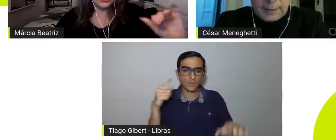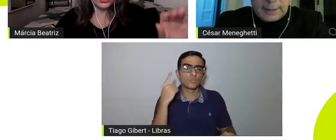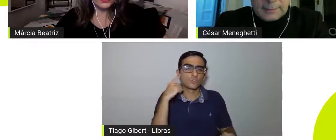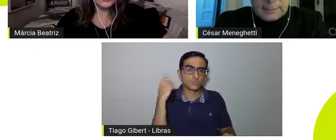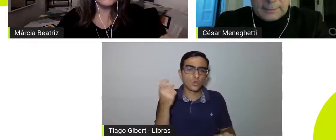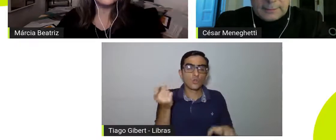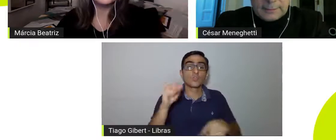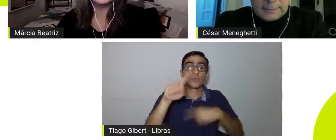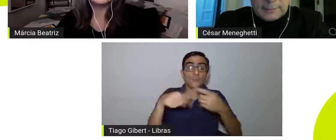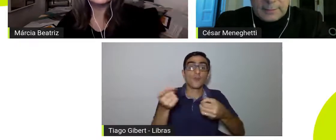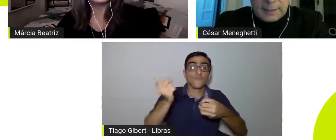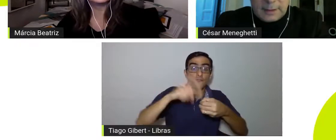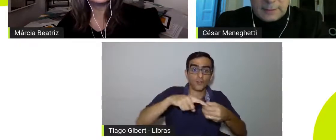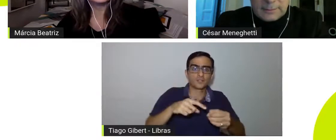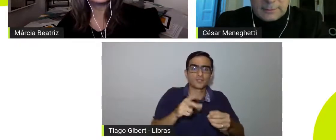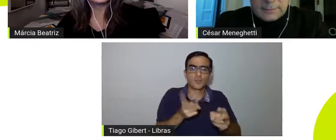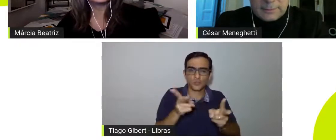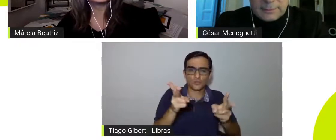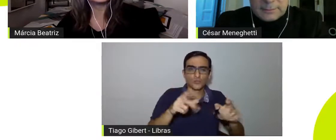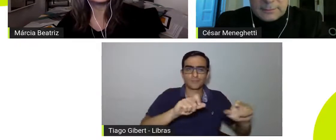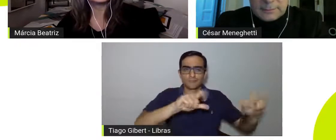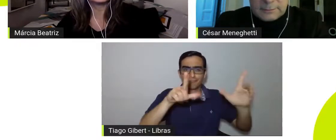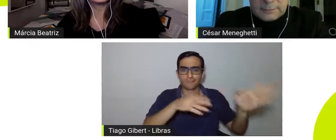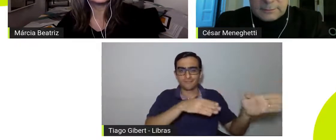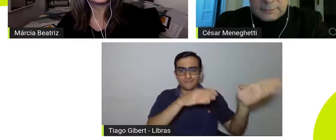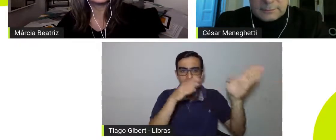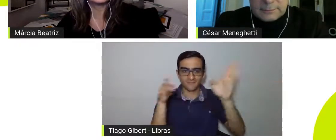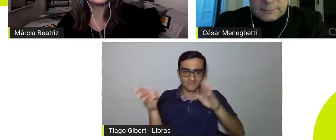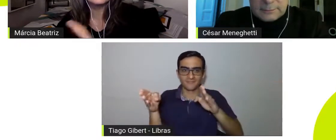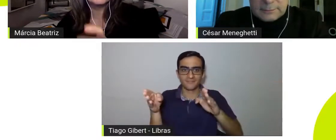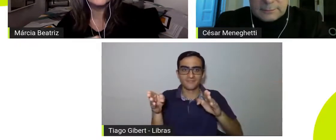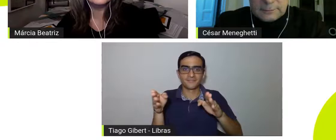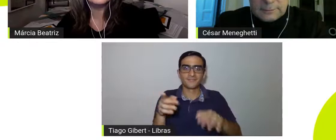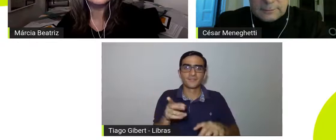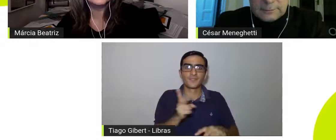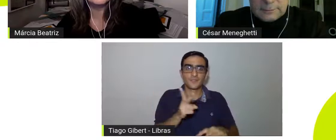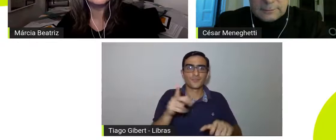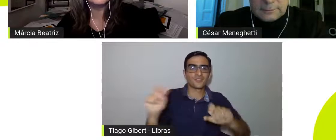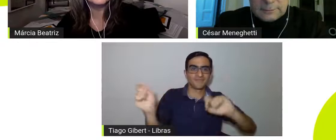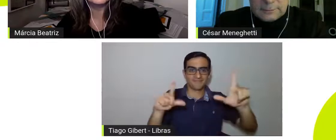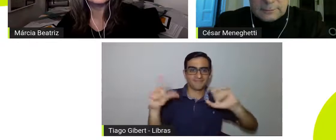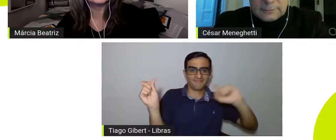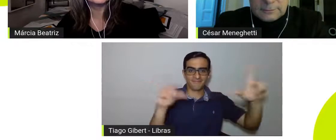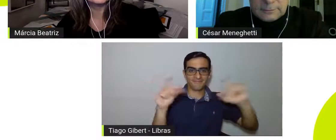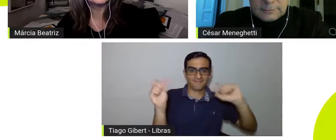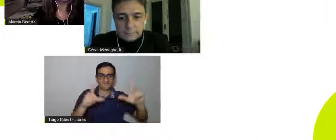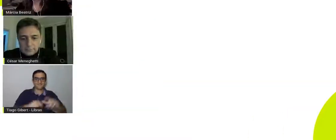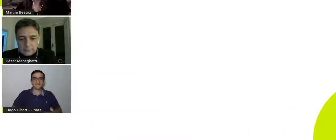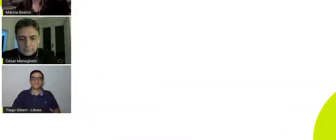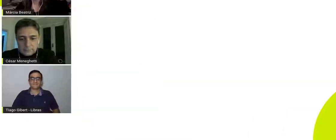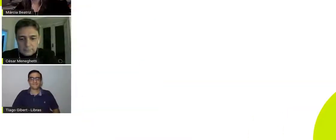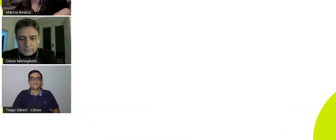volta, a gente continua assistindo mais um trechinho e as imagens também que vão acompanhar.